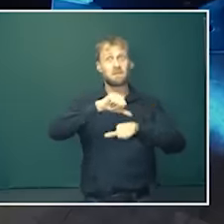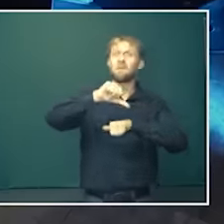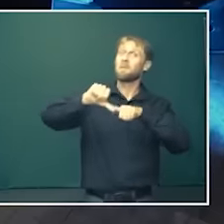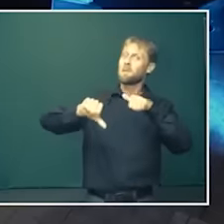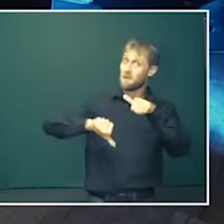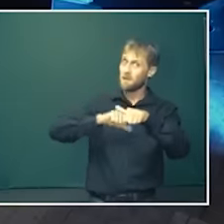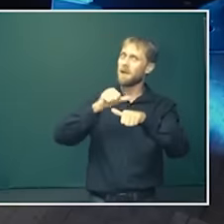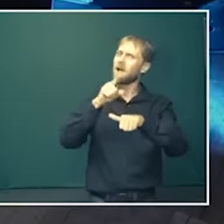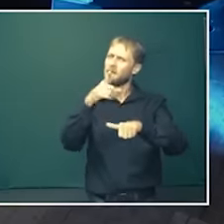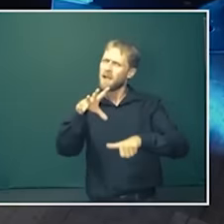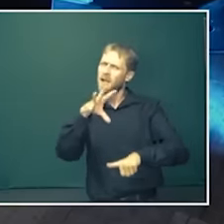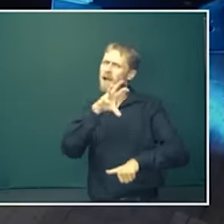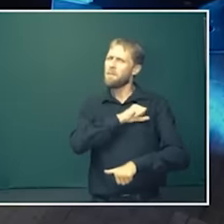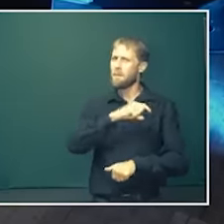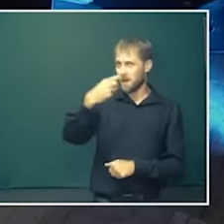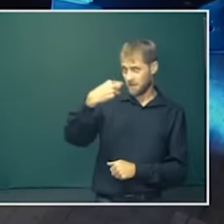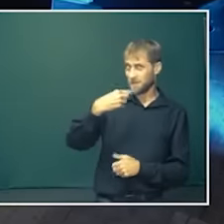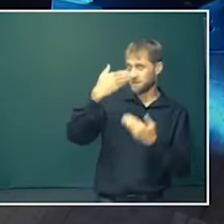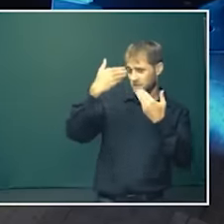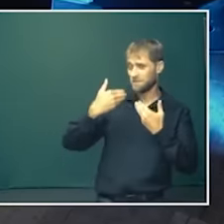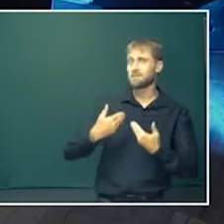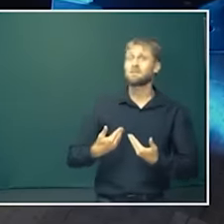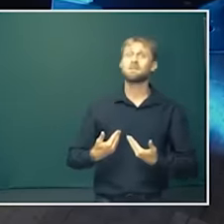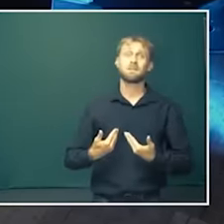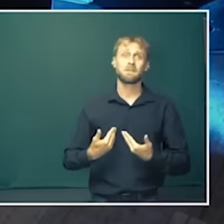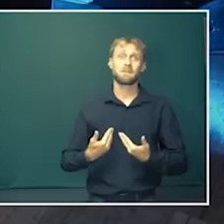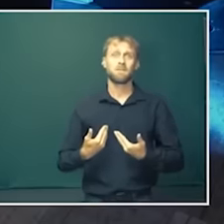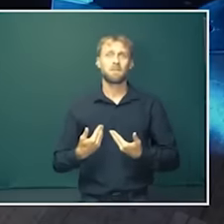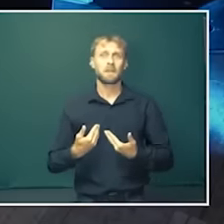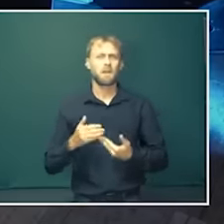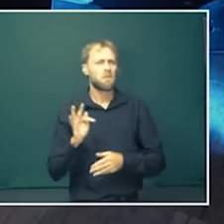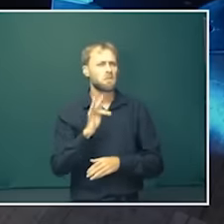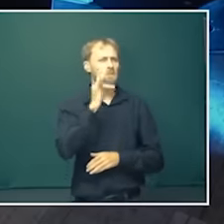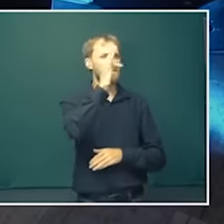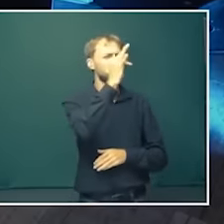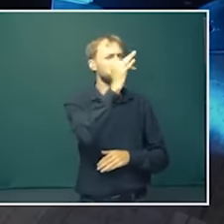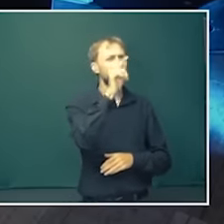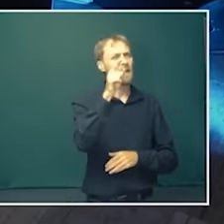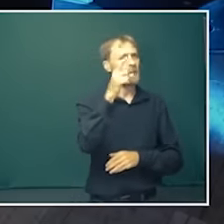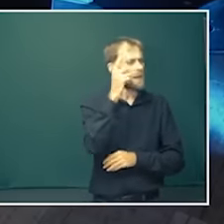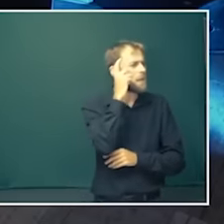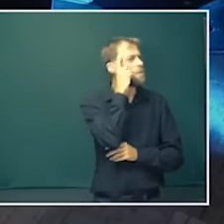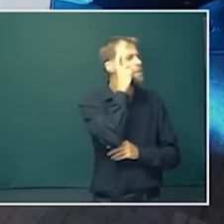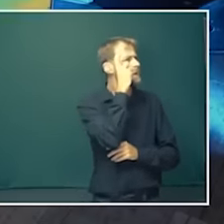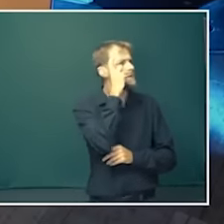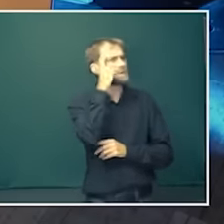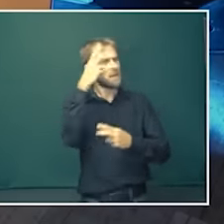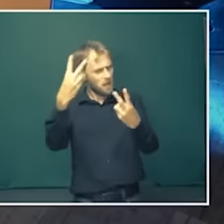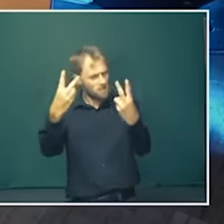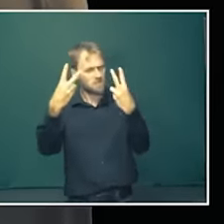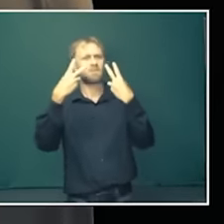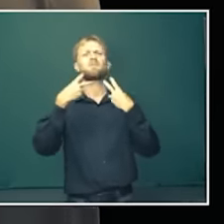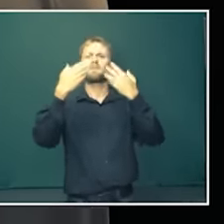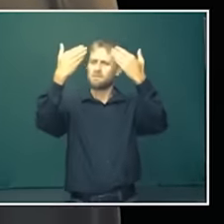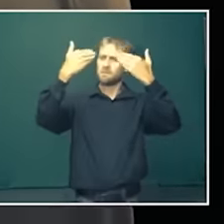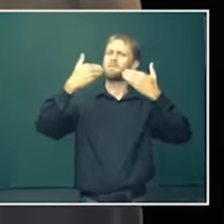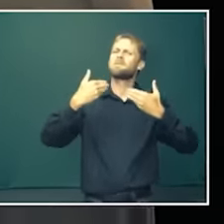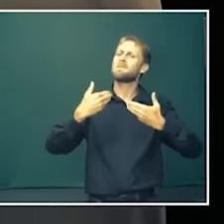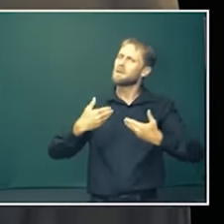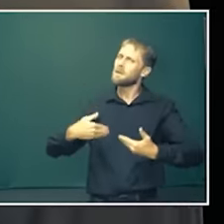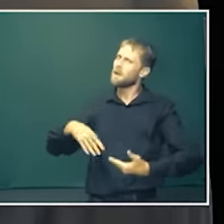me amaria. E sabe um dia você pense diferente, enxergue todo esse amor na sua